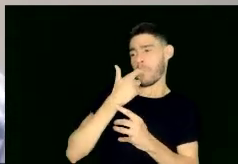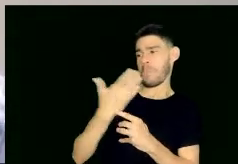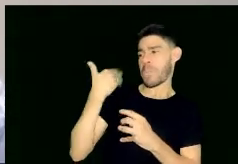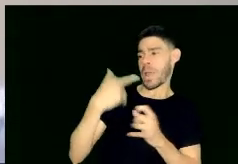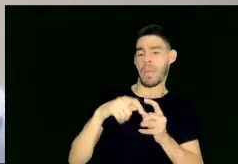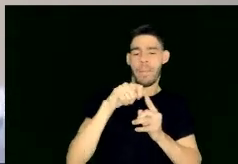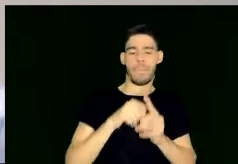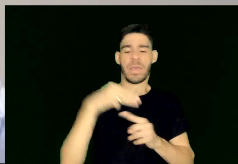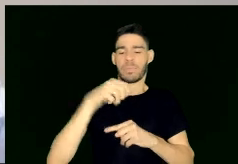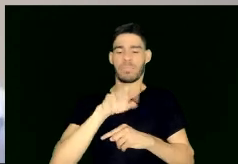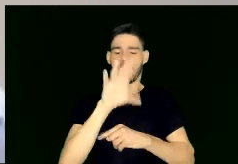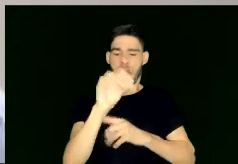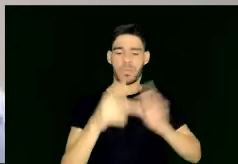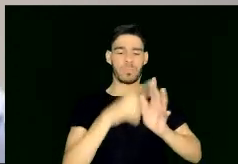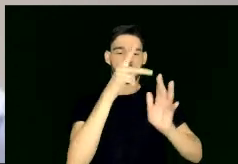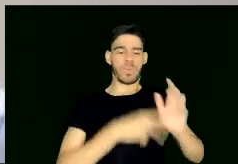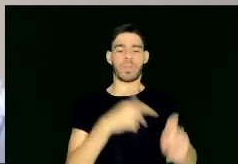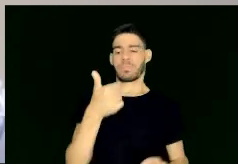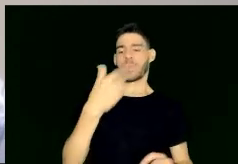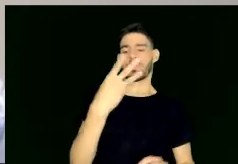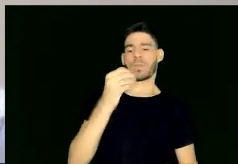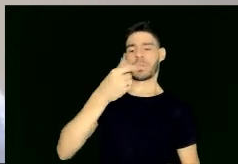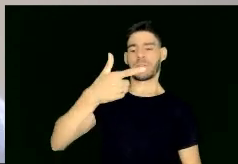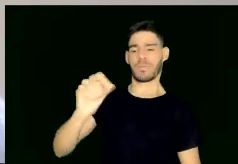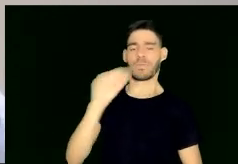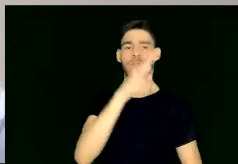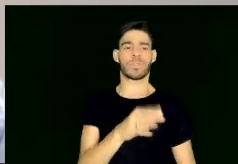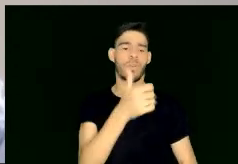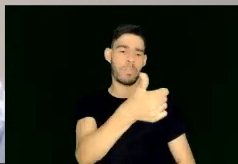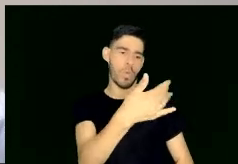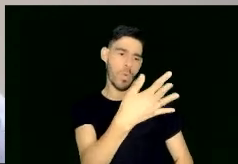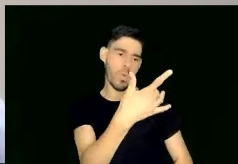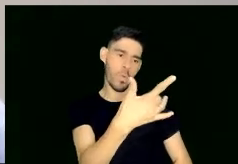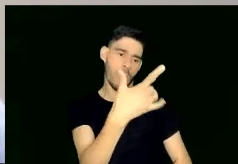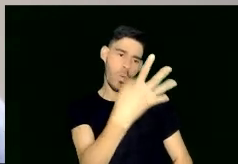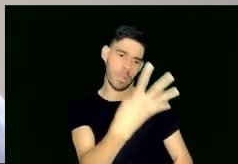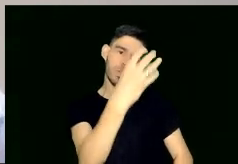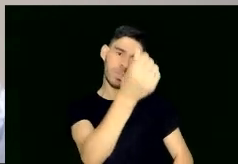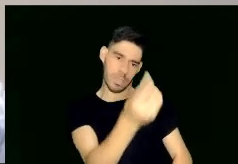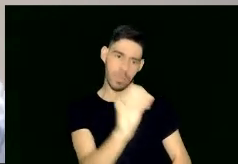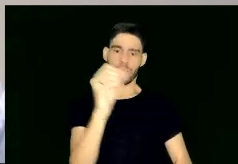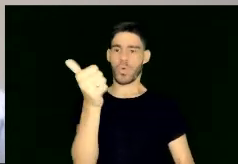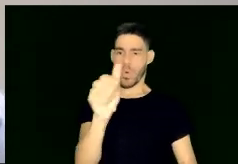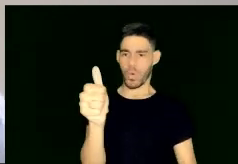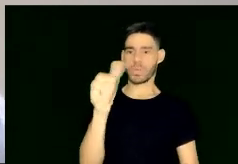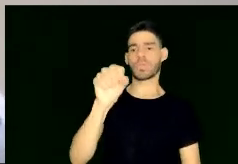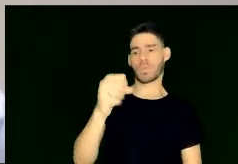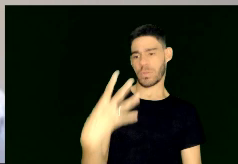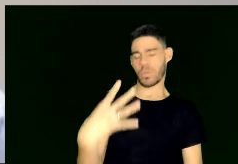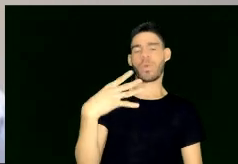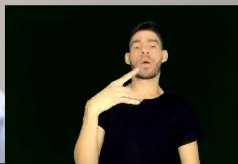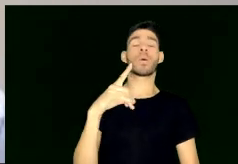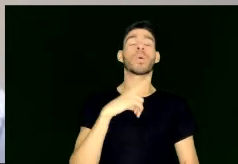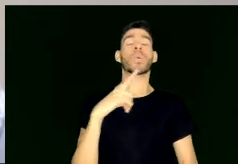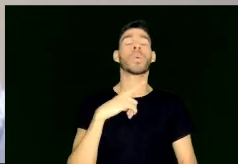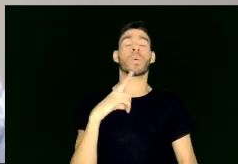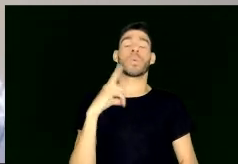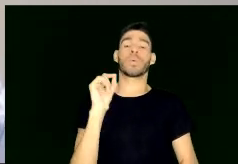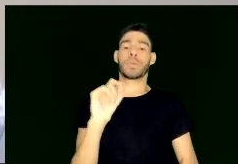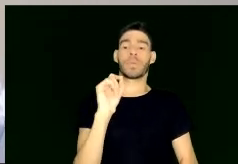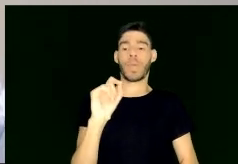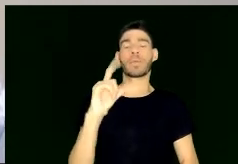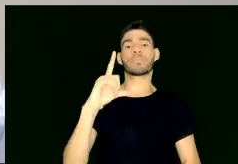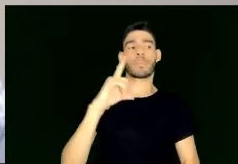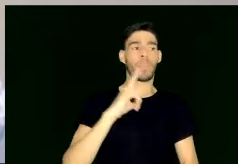muito recentes, agora do final de março, projeto de lei 1320, 1462, 1184,